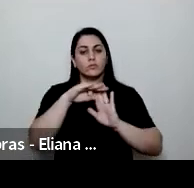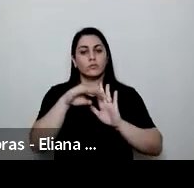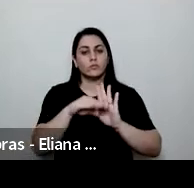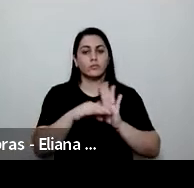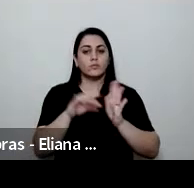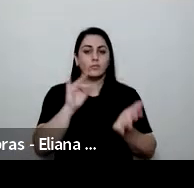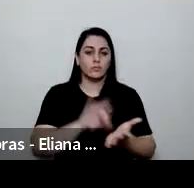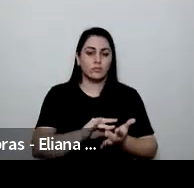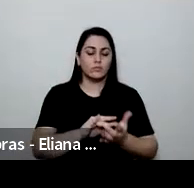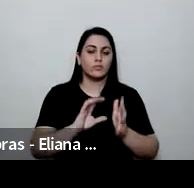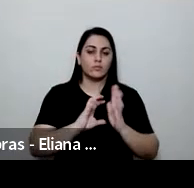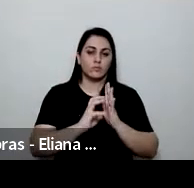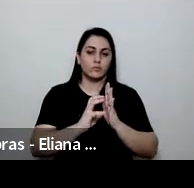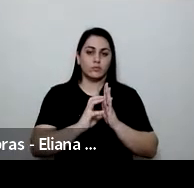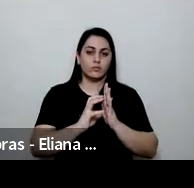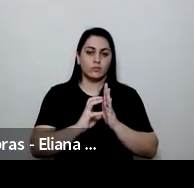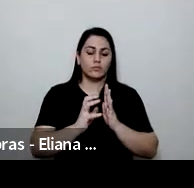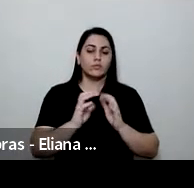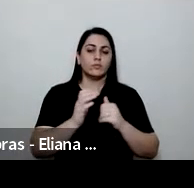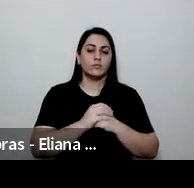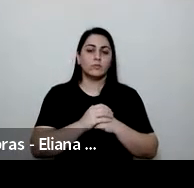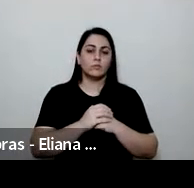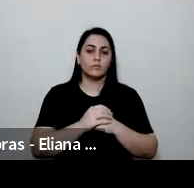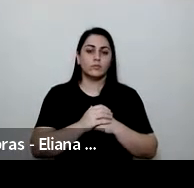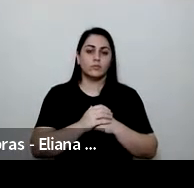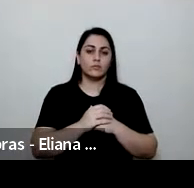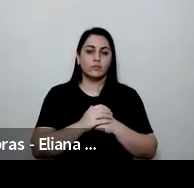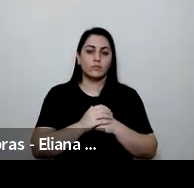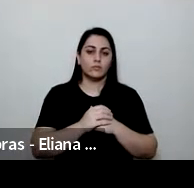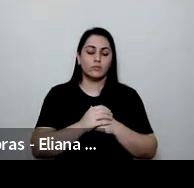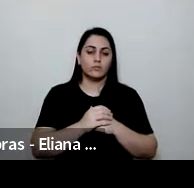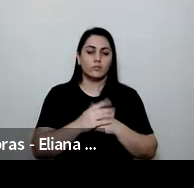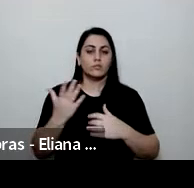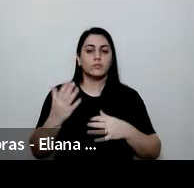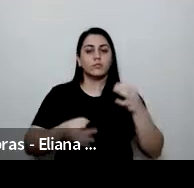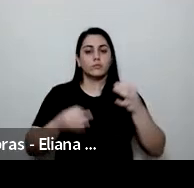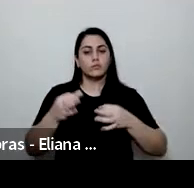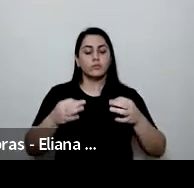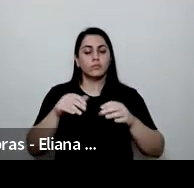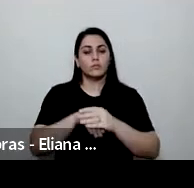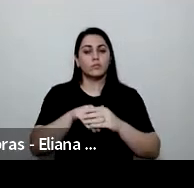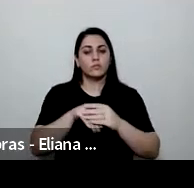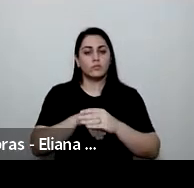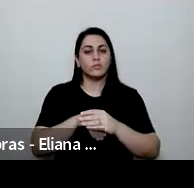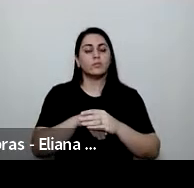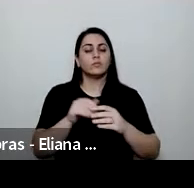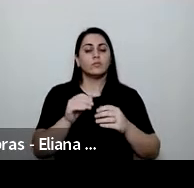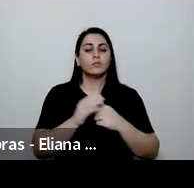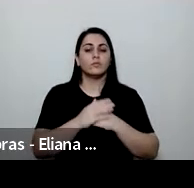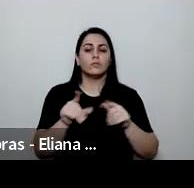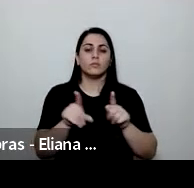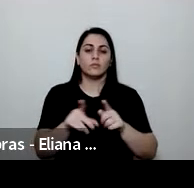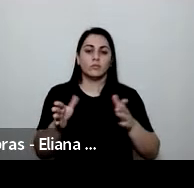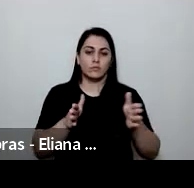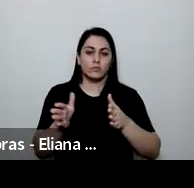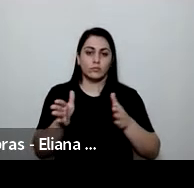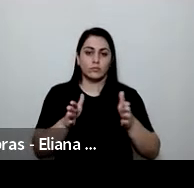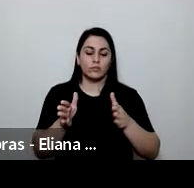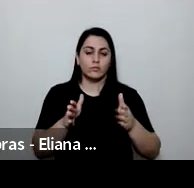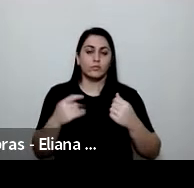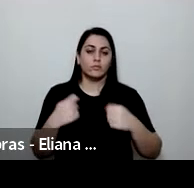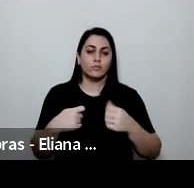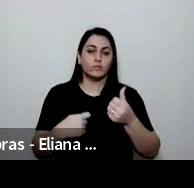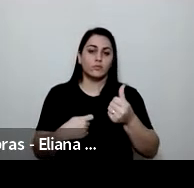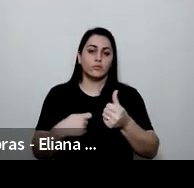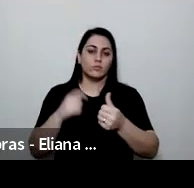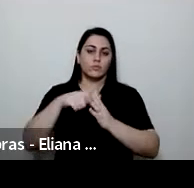do partido de partir do sistema de filiação partidária da Justiça Eleitoral siliaweb com prazo mínimo de filiação partidária de